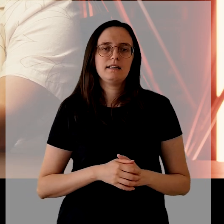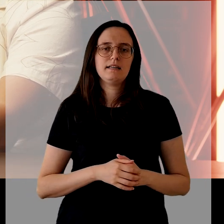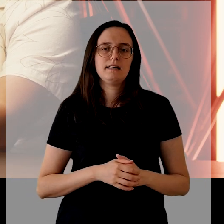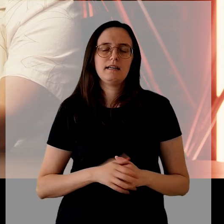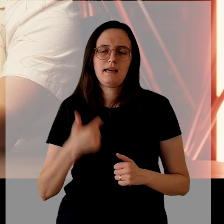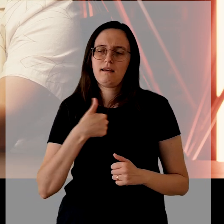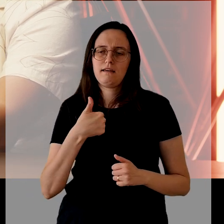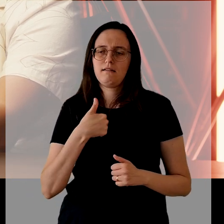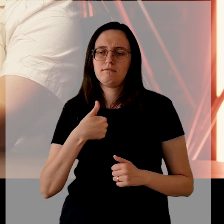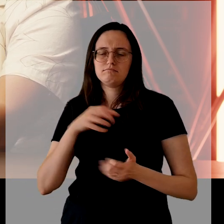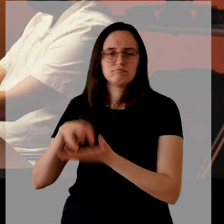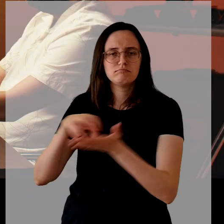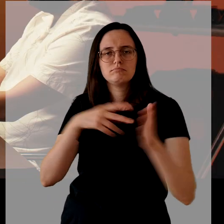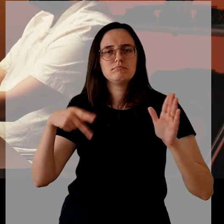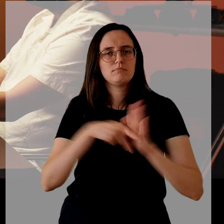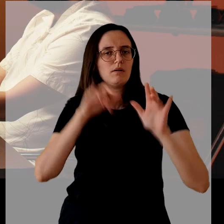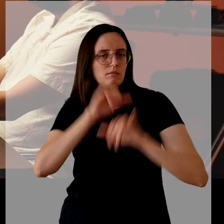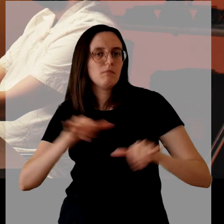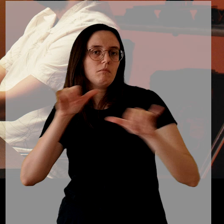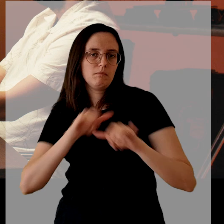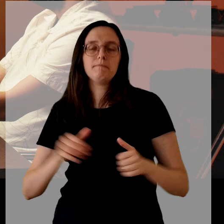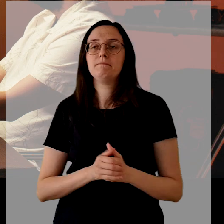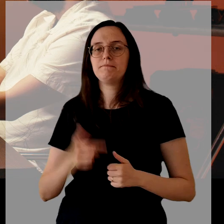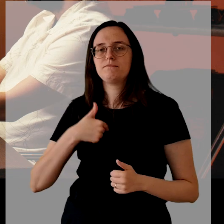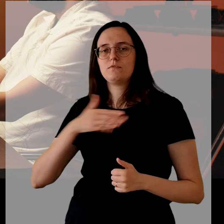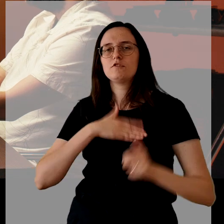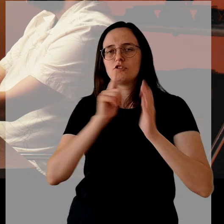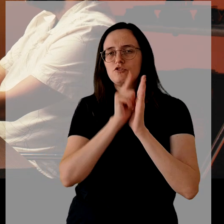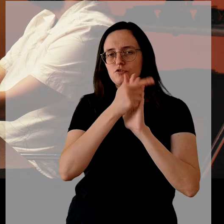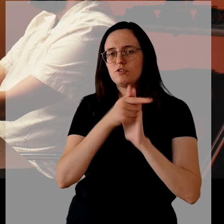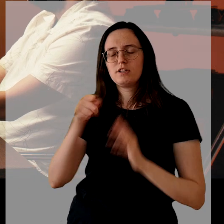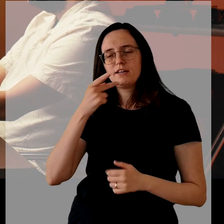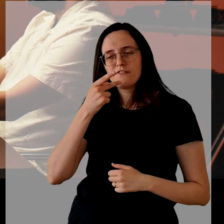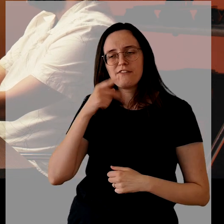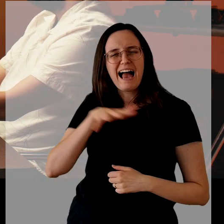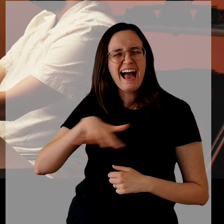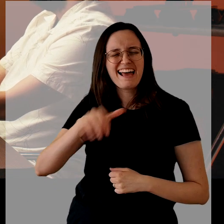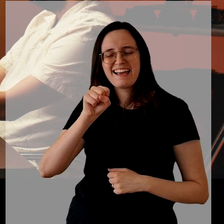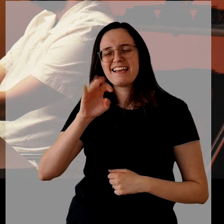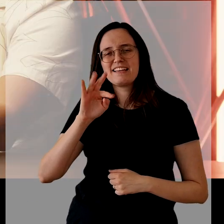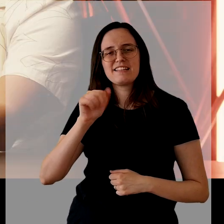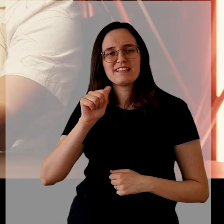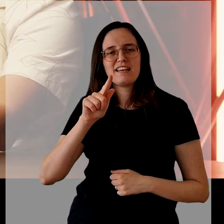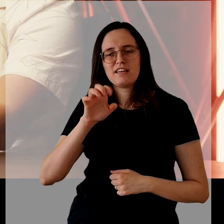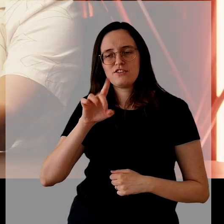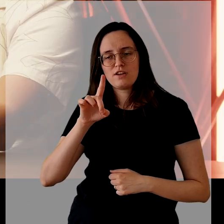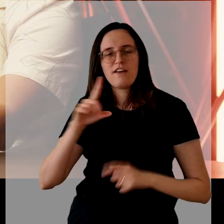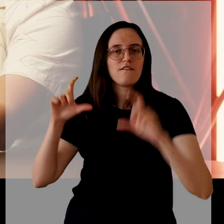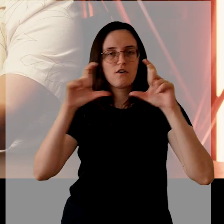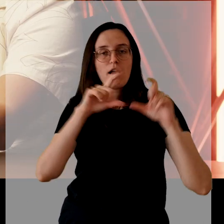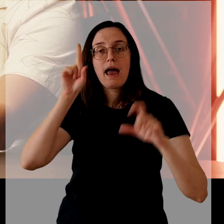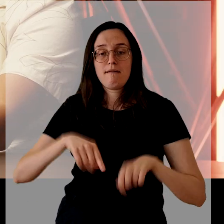bastante estúdio de publicidade. E gostava muito desse gênero que chamava Staged Photography, que é uma fotografia